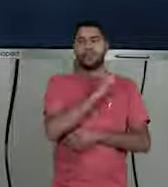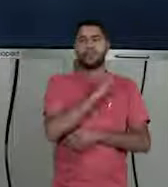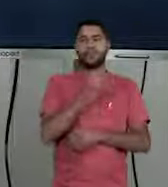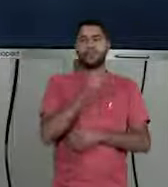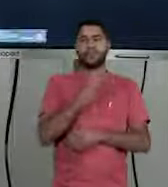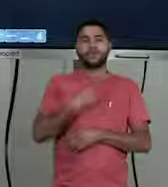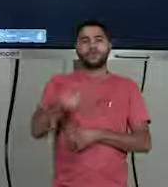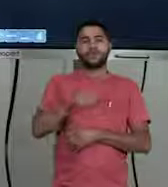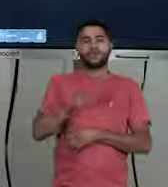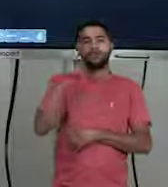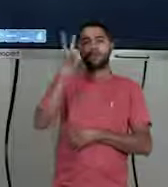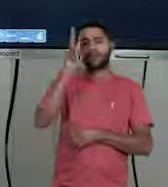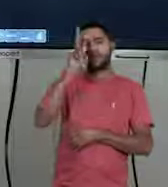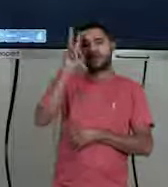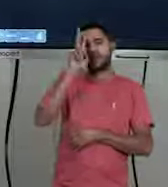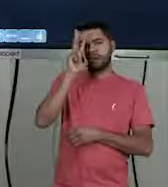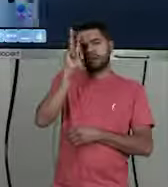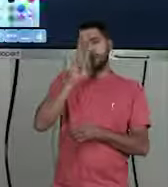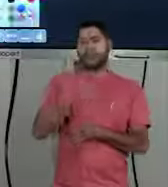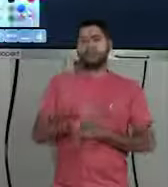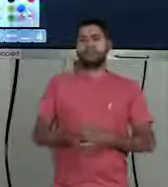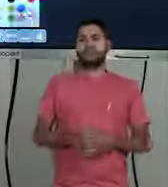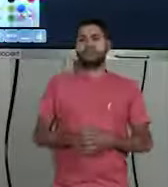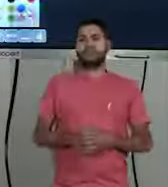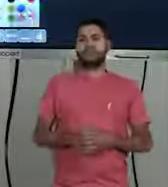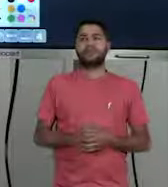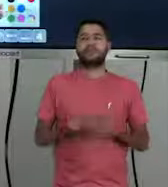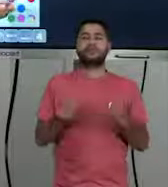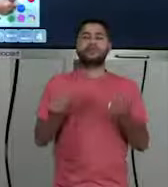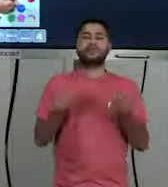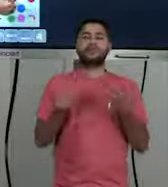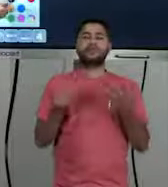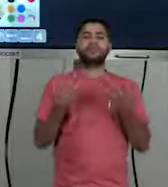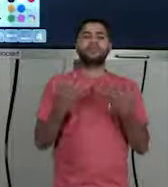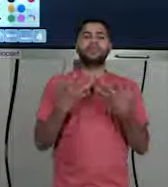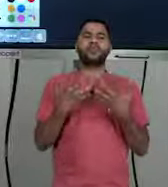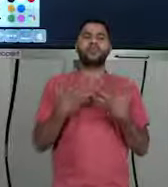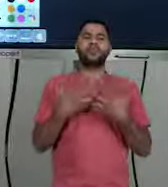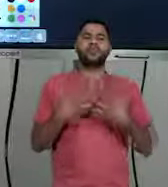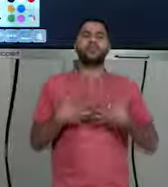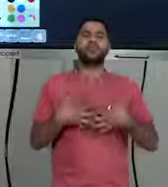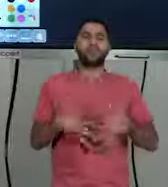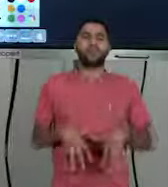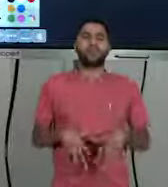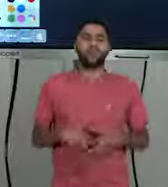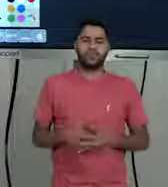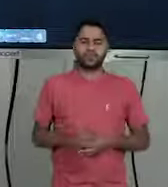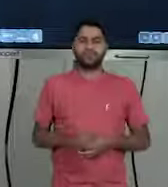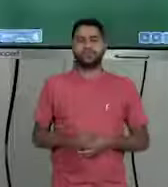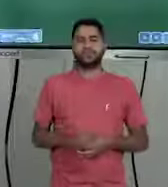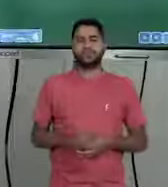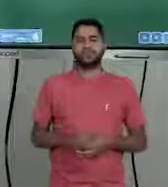poder relembrar como que funciona